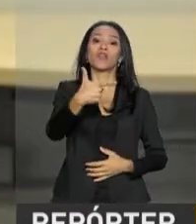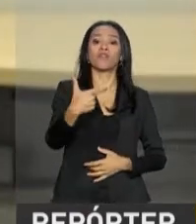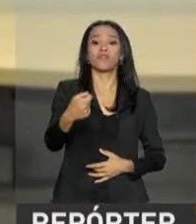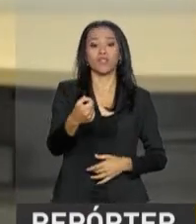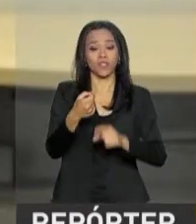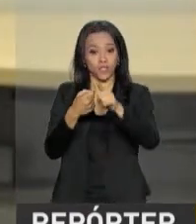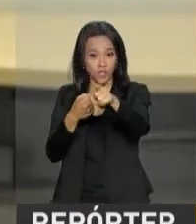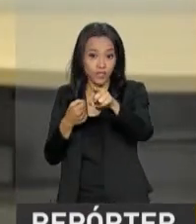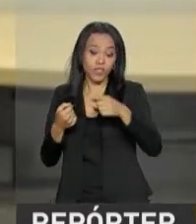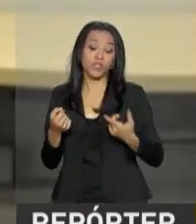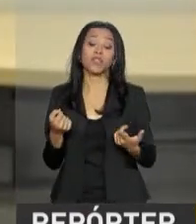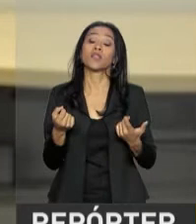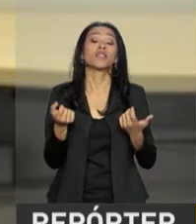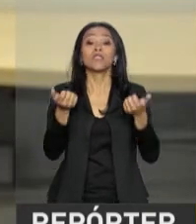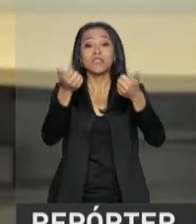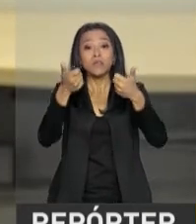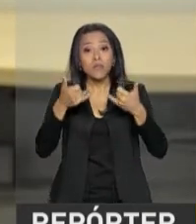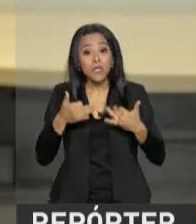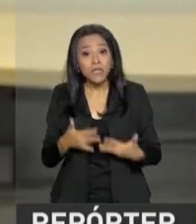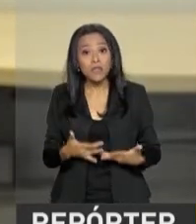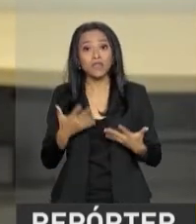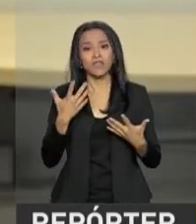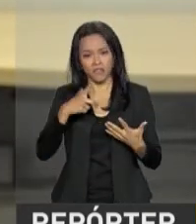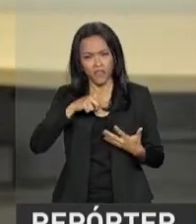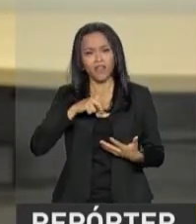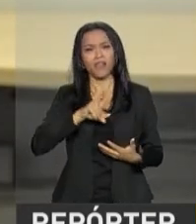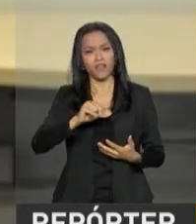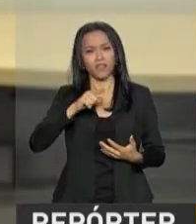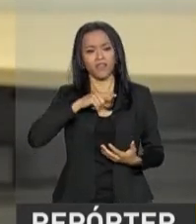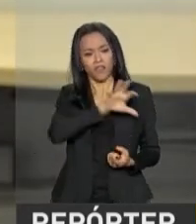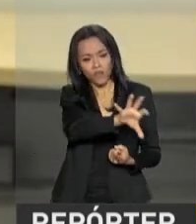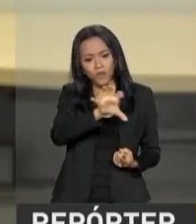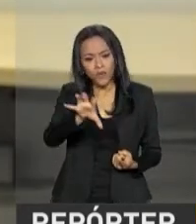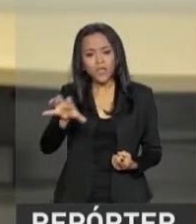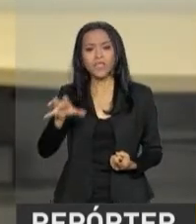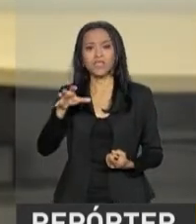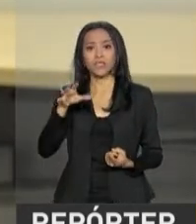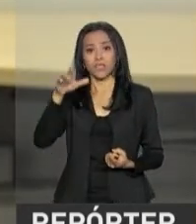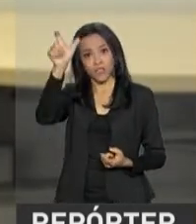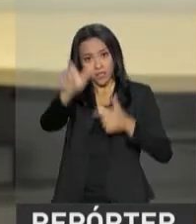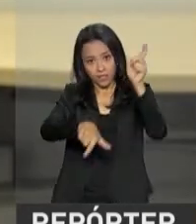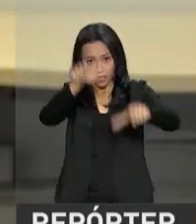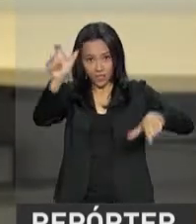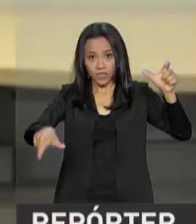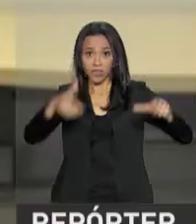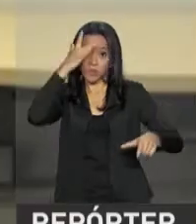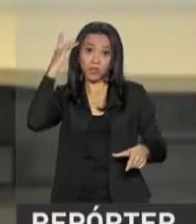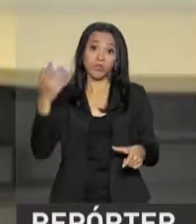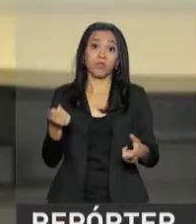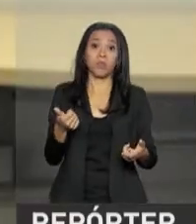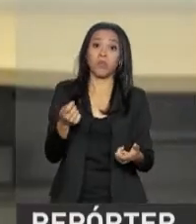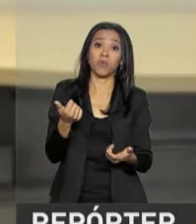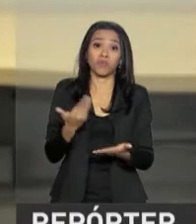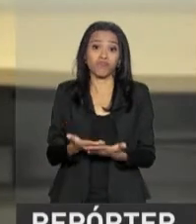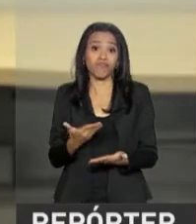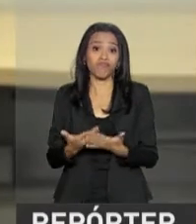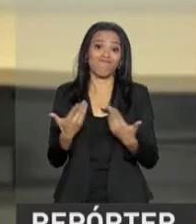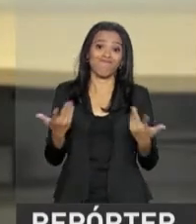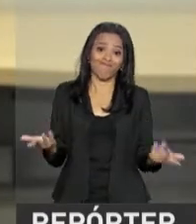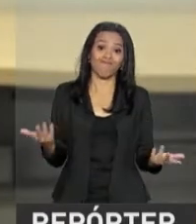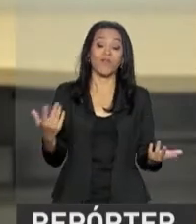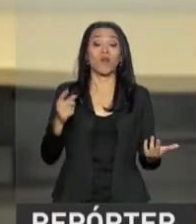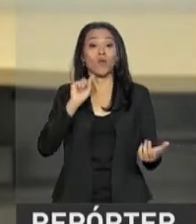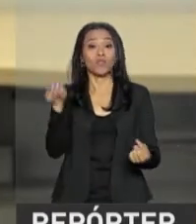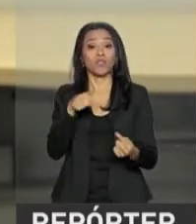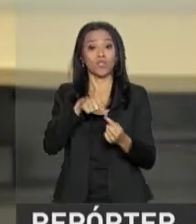o impacto que isso vai poder ter sobre o emprego, sobretudo sobre as pessoas menos qualificadas. A resposta, eu acho que é